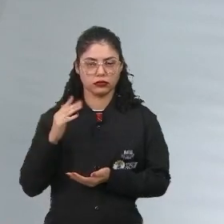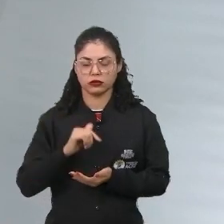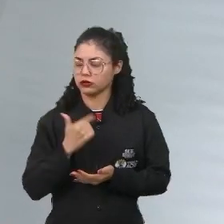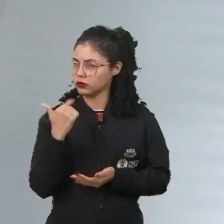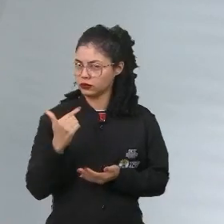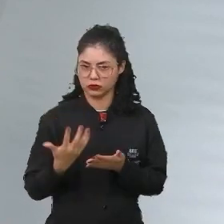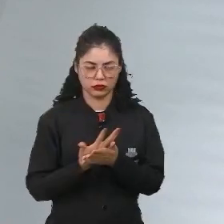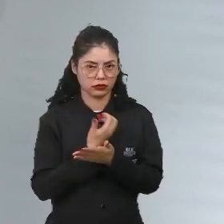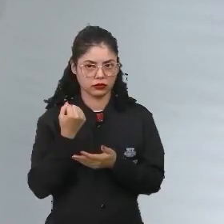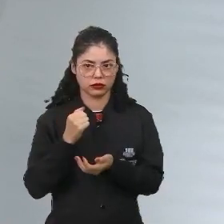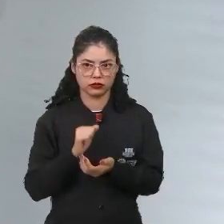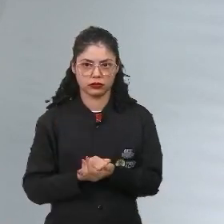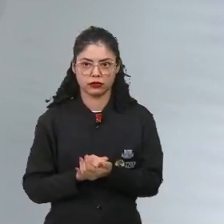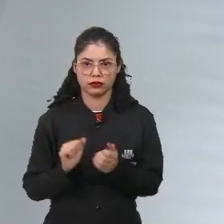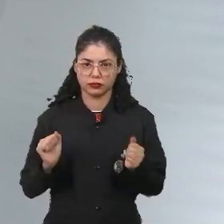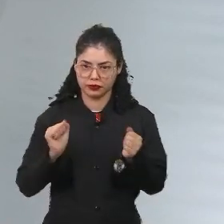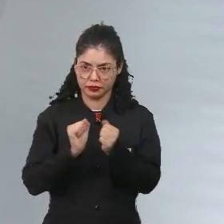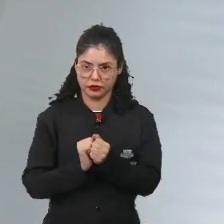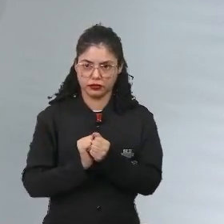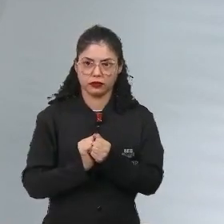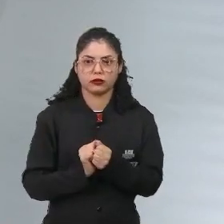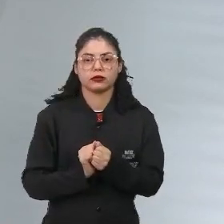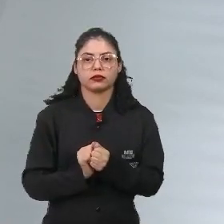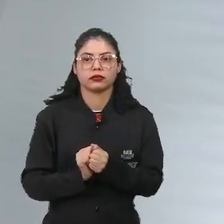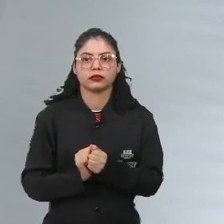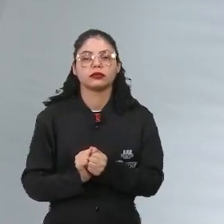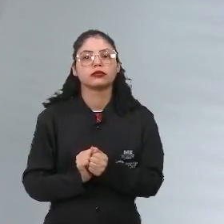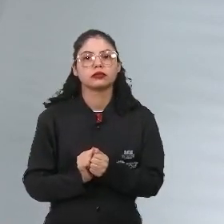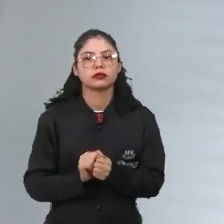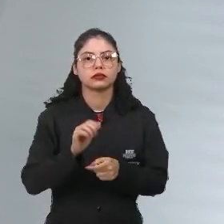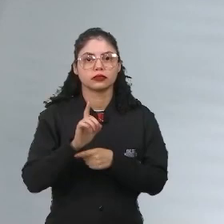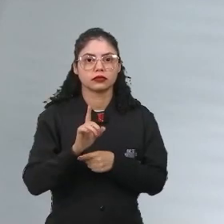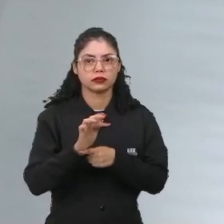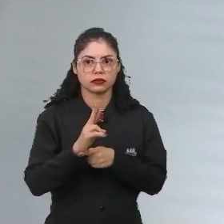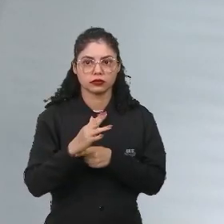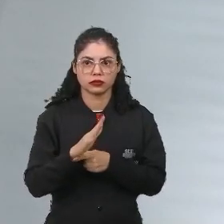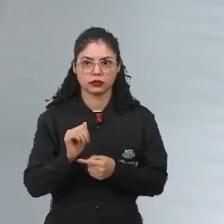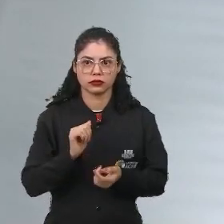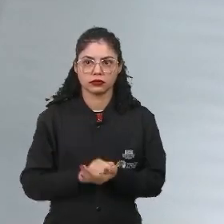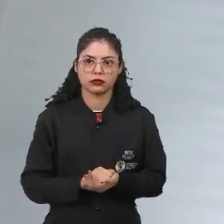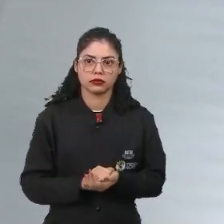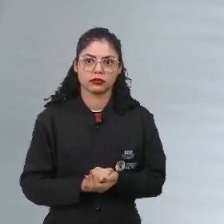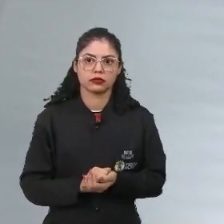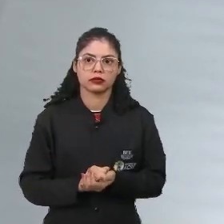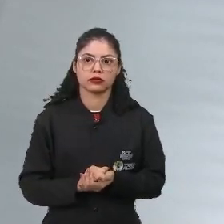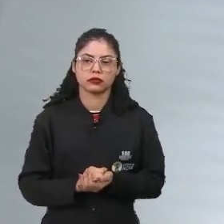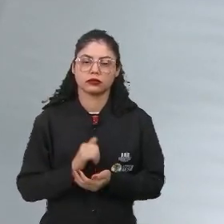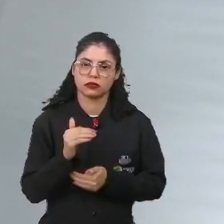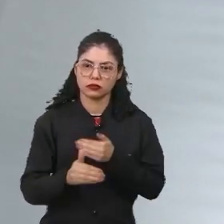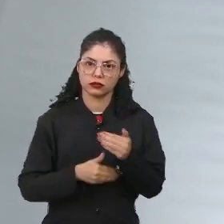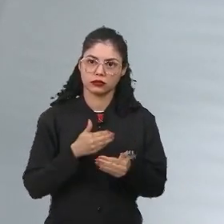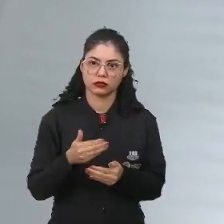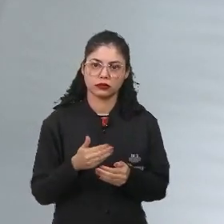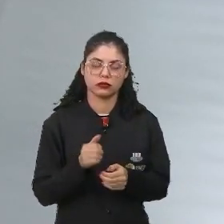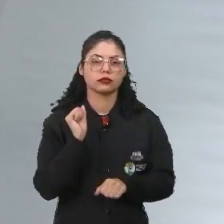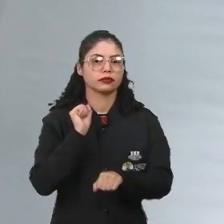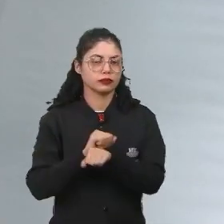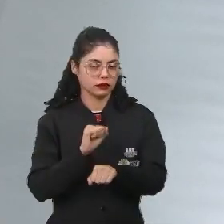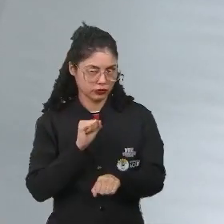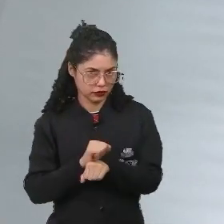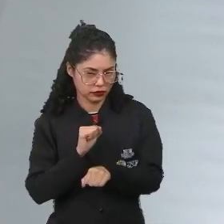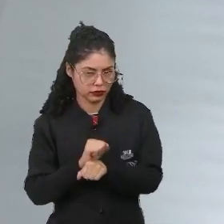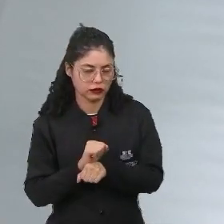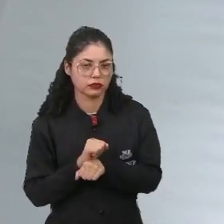haver retirada, somente a união desses resíduos. Decantação. Decantação, processo que eu vou aguardar,